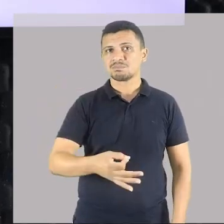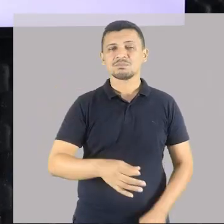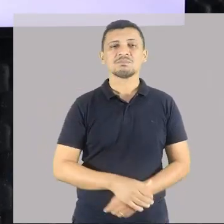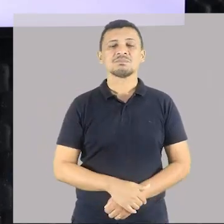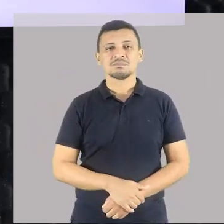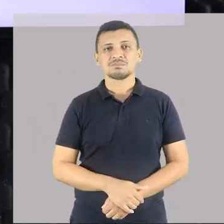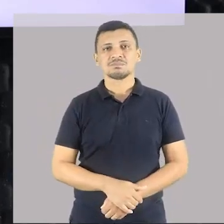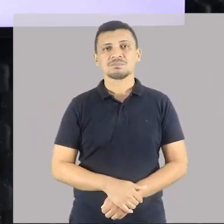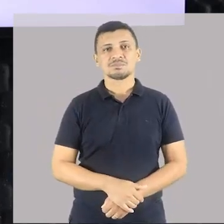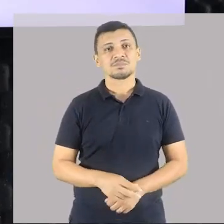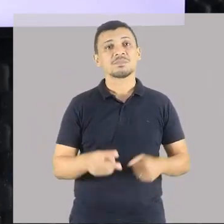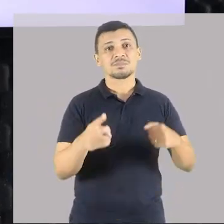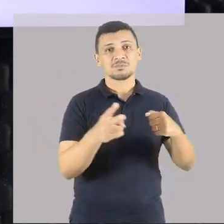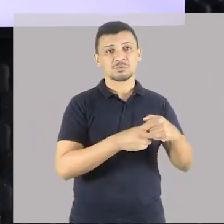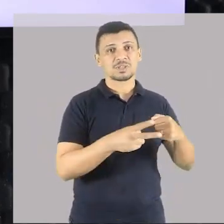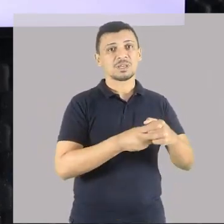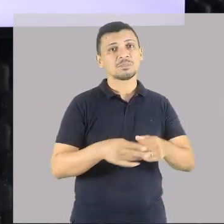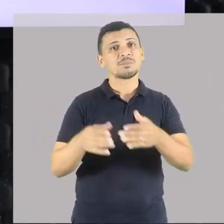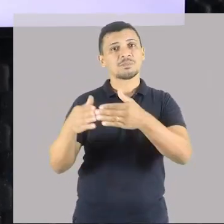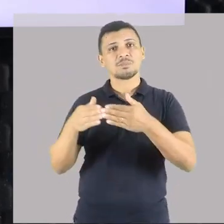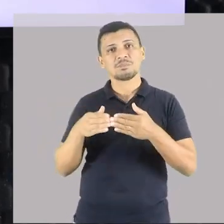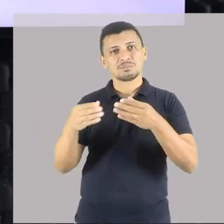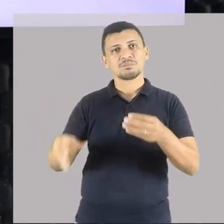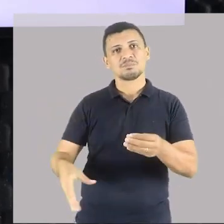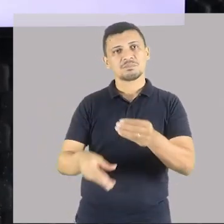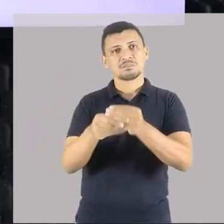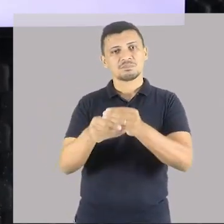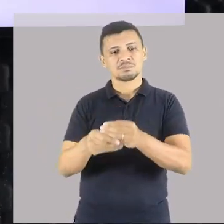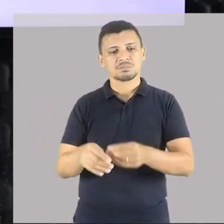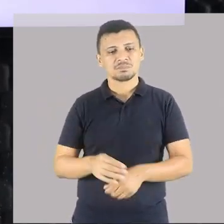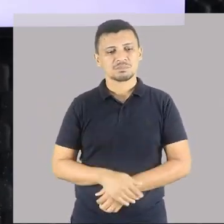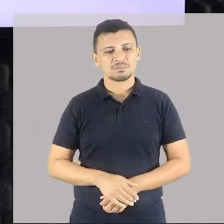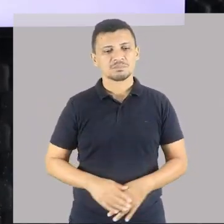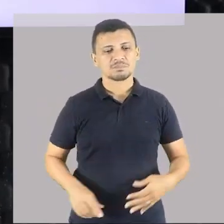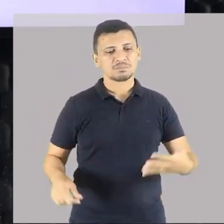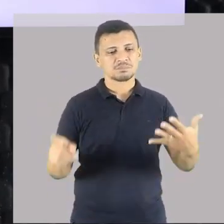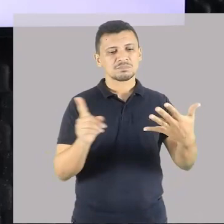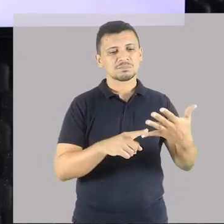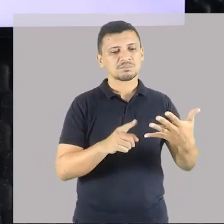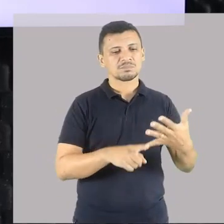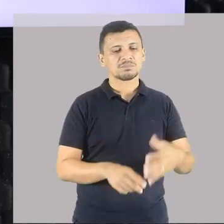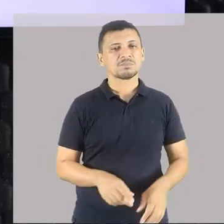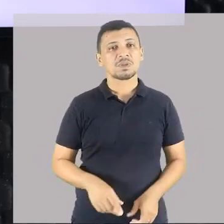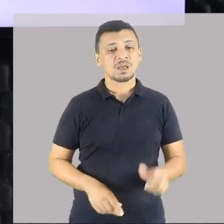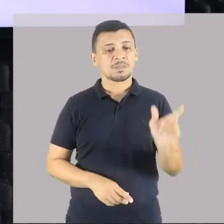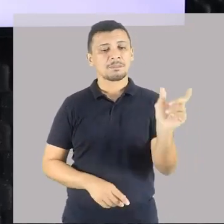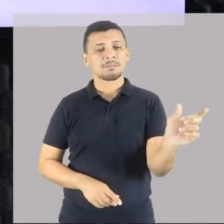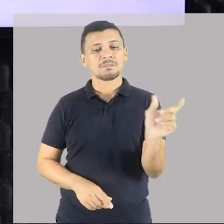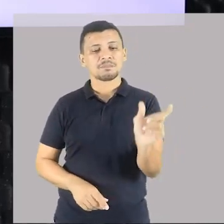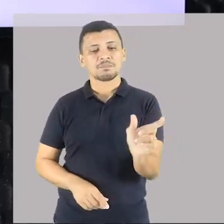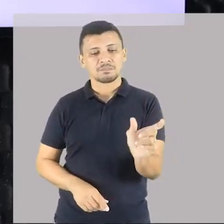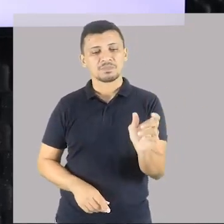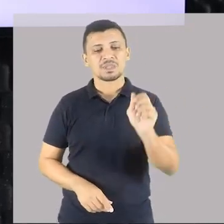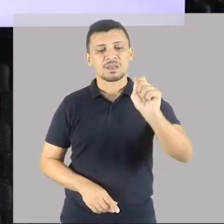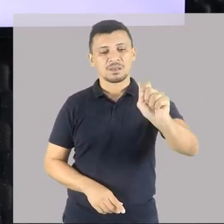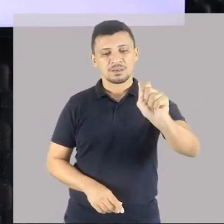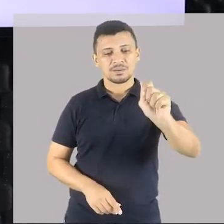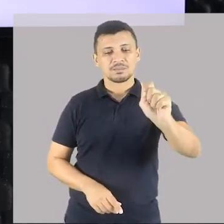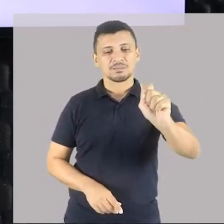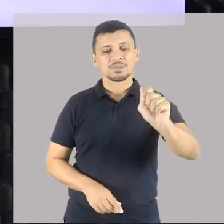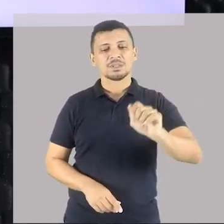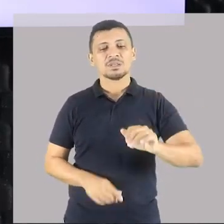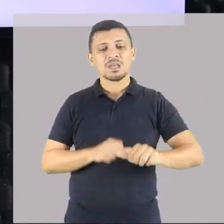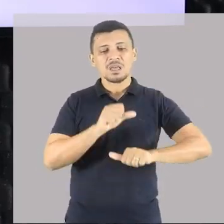o que ele está dizendo é isso, é um verbo que pede complemento. Mas vamos anular a letra E. Os vocábulos a e